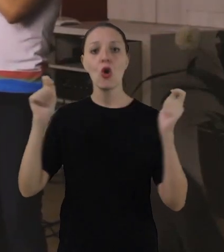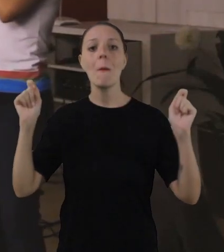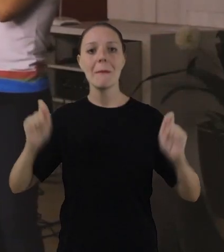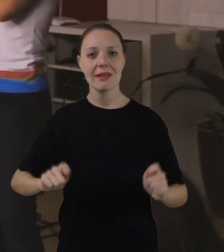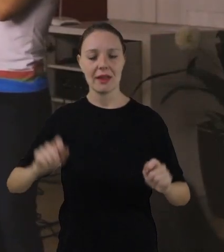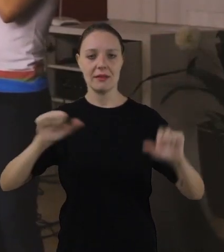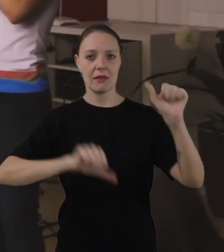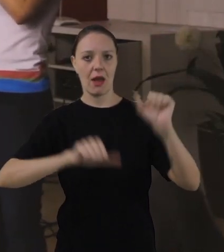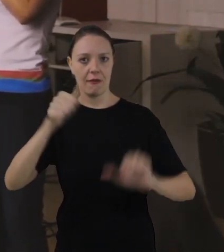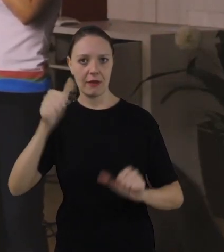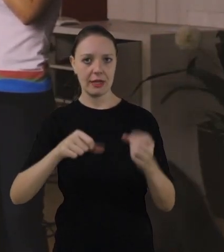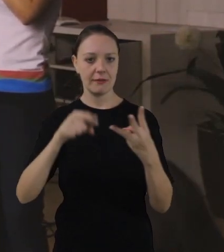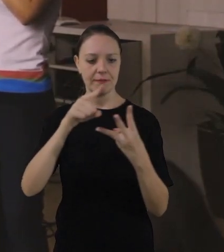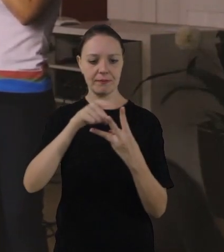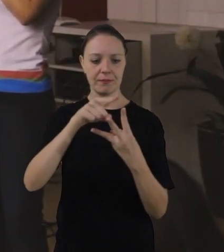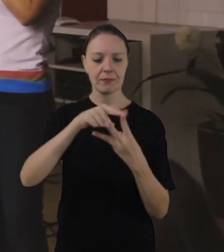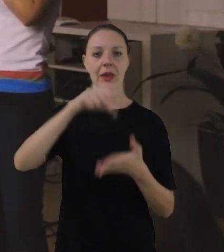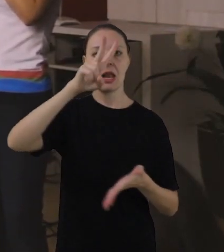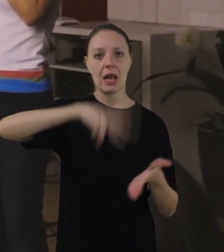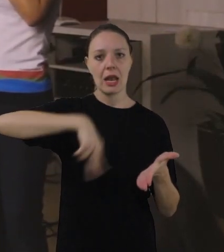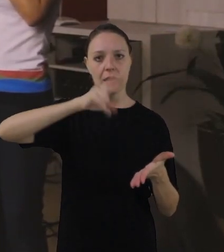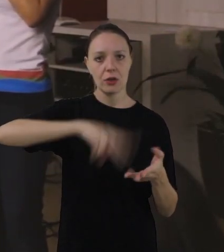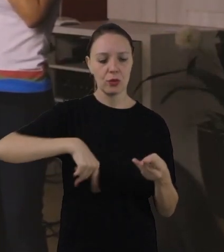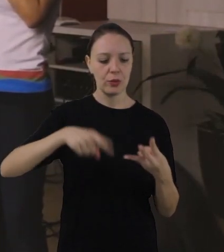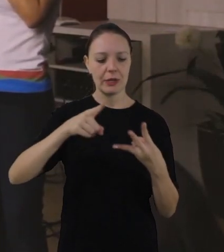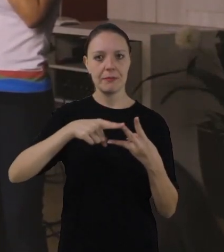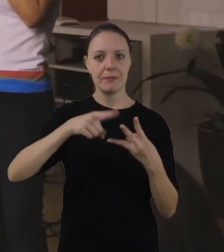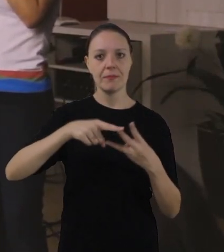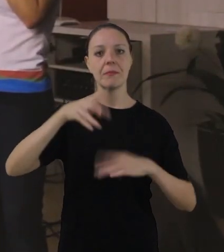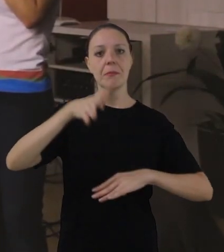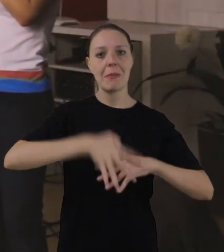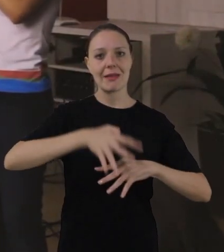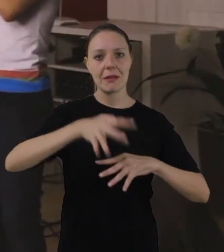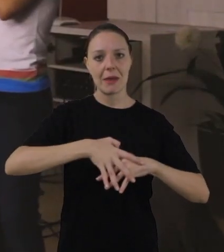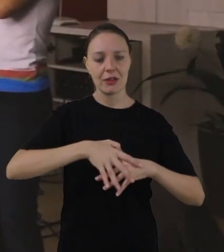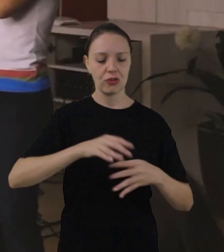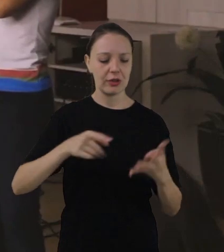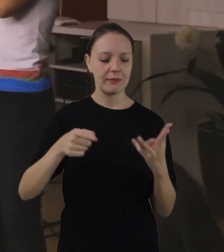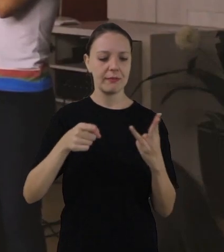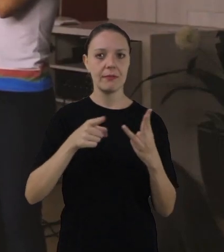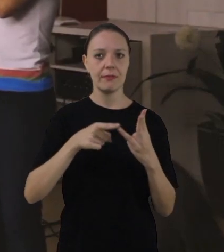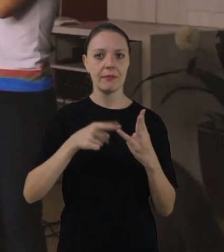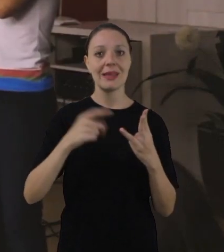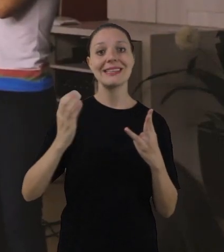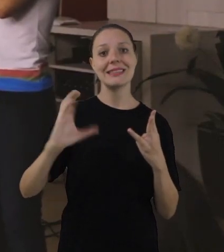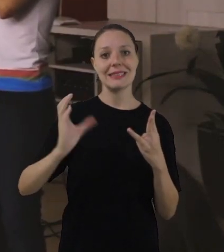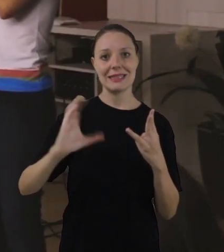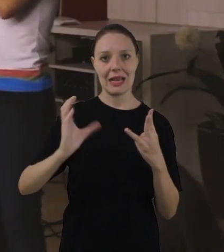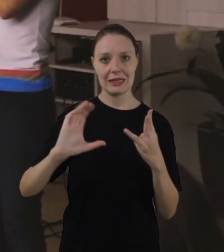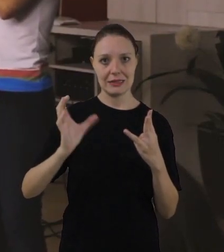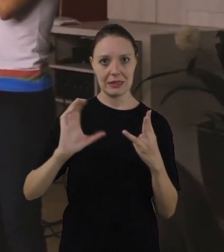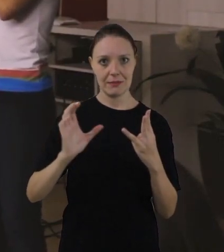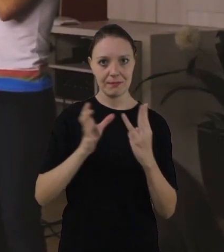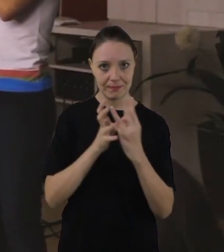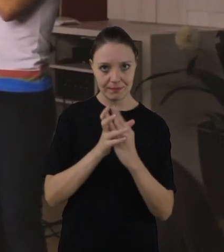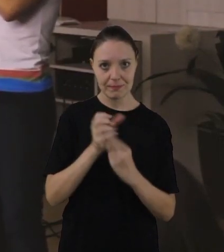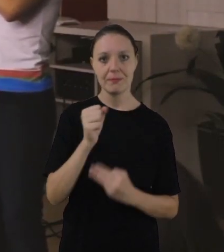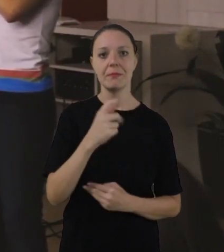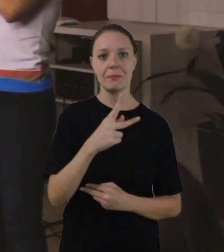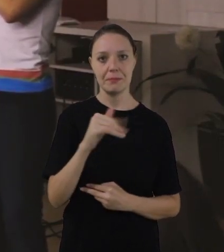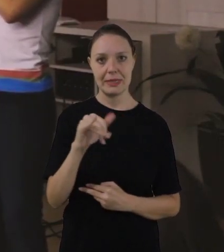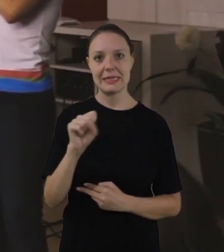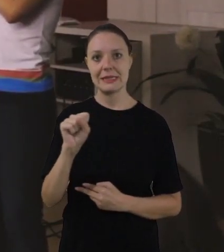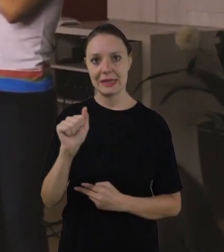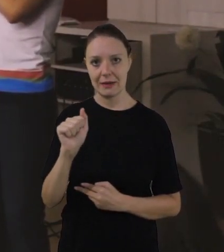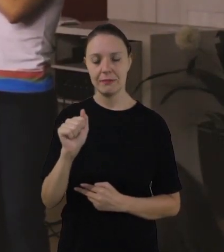somente. Leitura, matemática e ciências, tá? Em todas as edições dos ciclos,